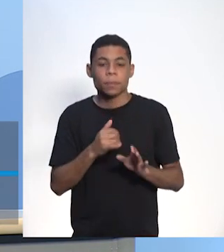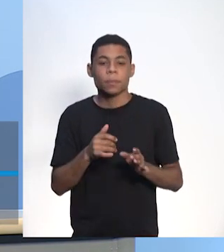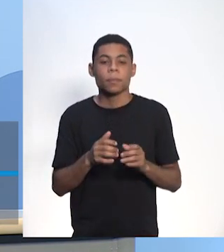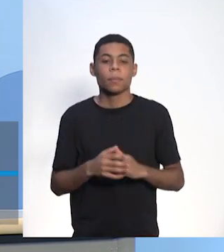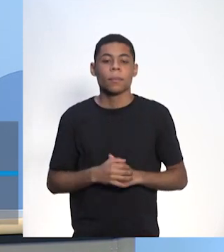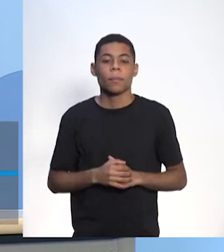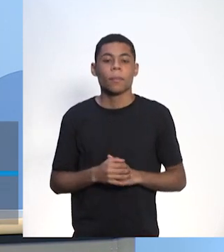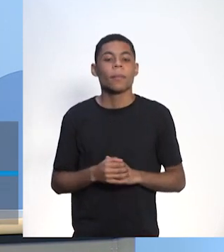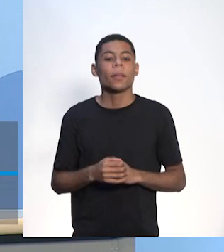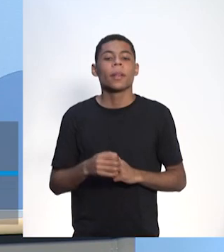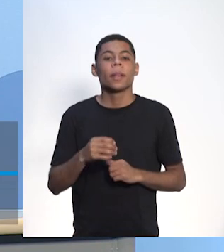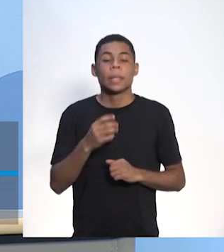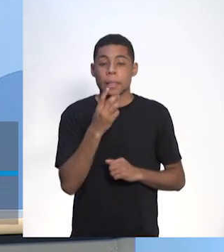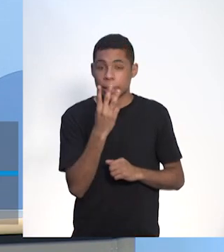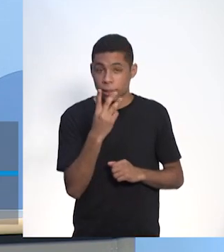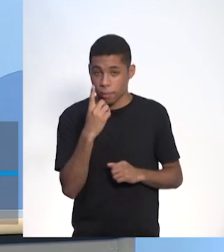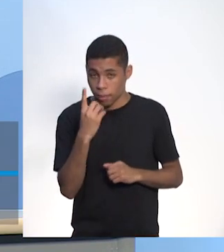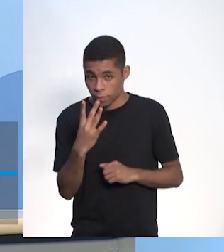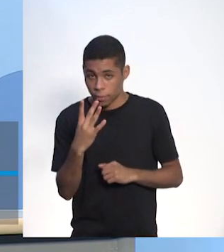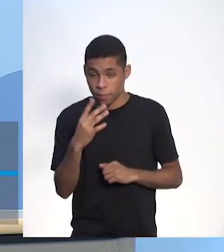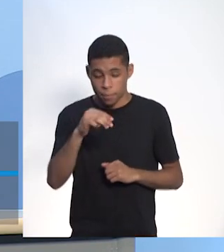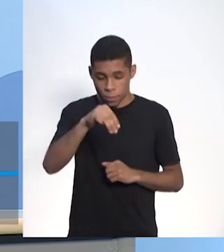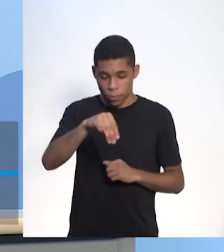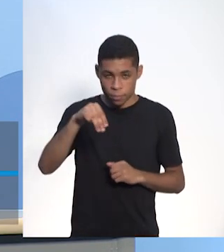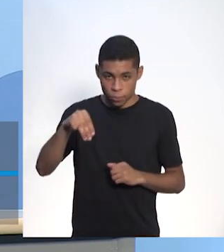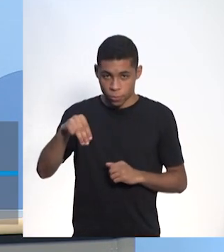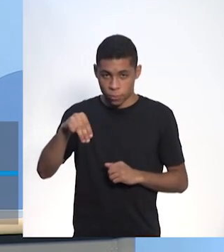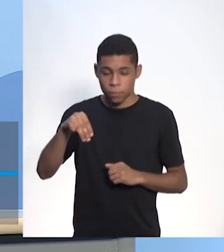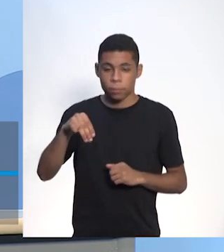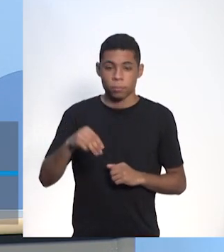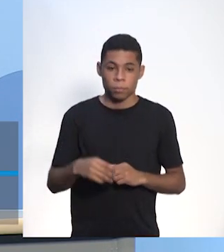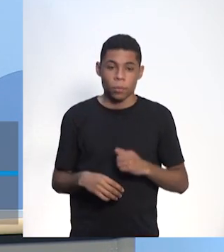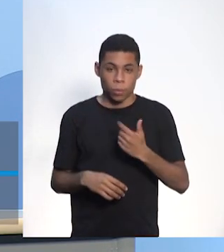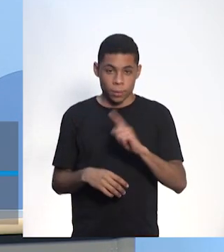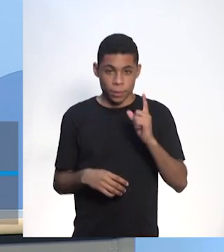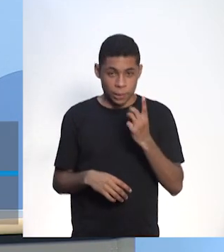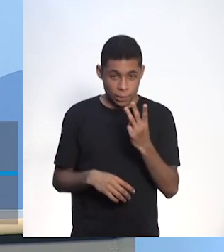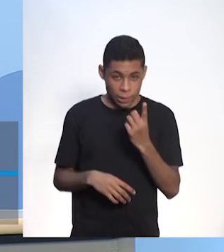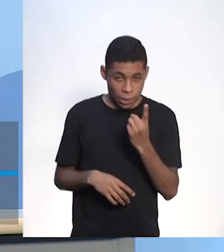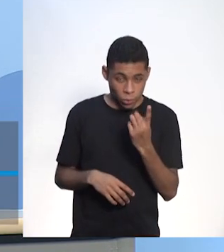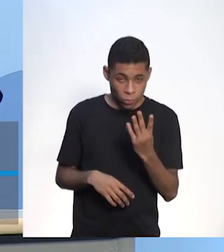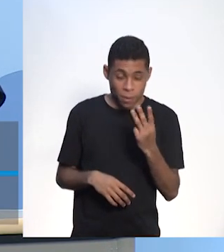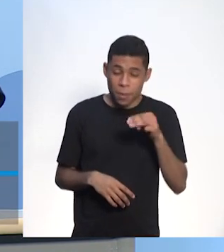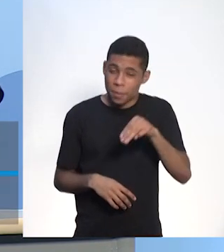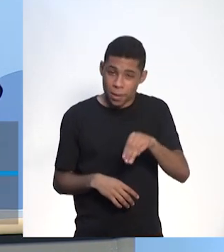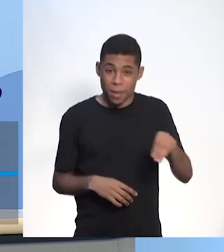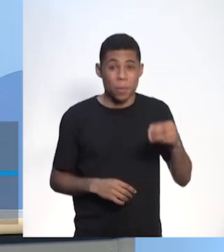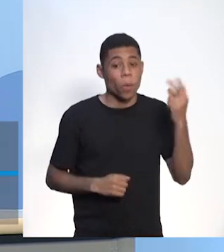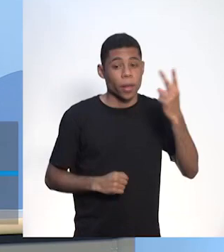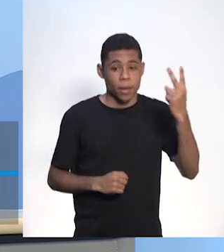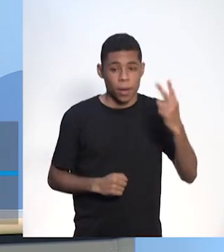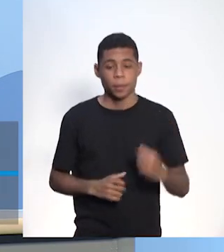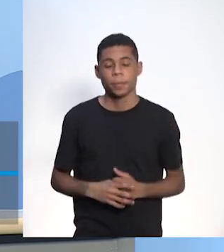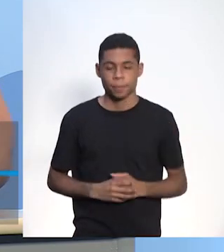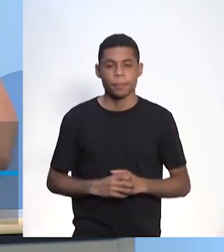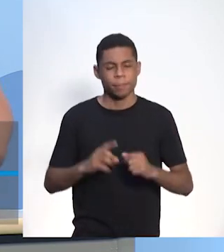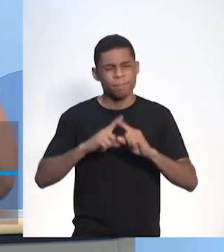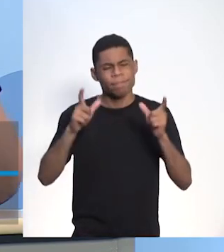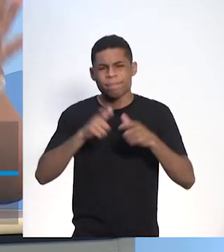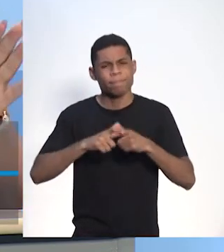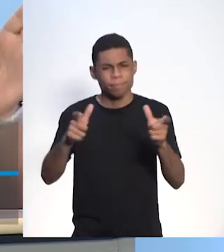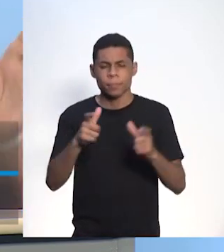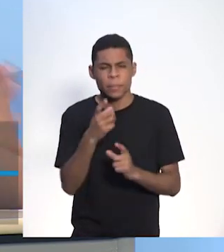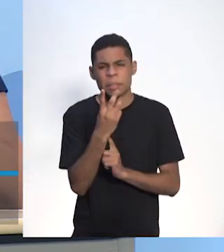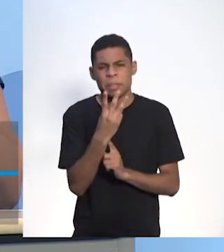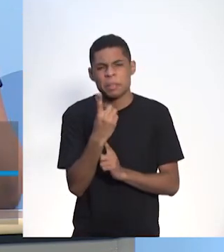SU1, 314 milímetros. Murilo, 314 milímetros quadrados. Mas a maioria,